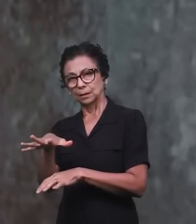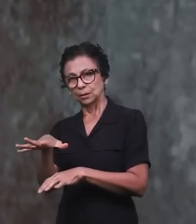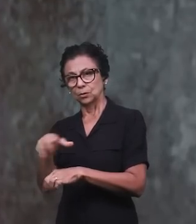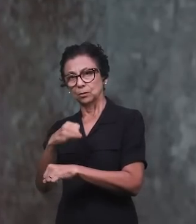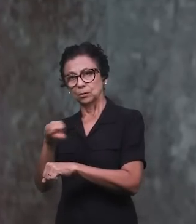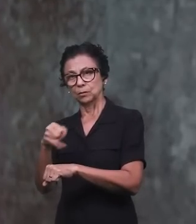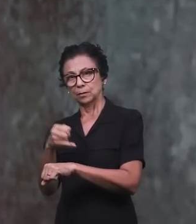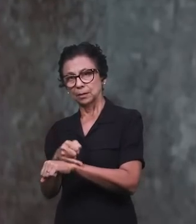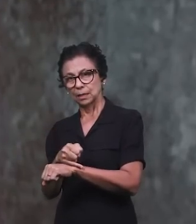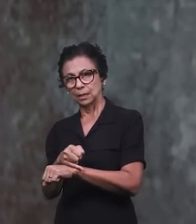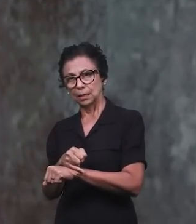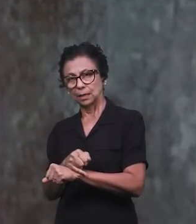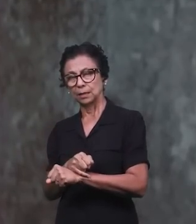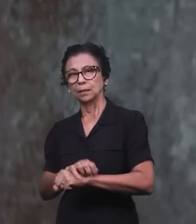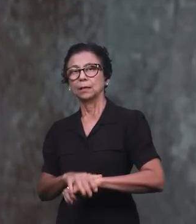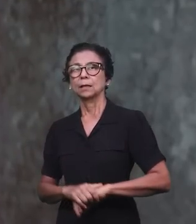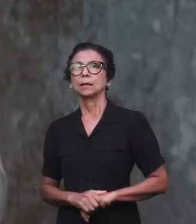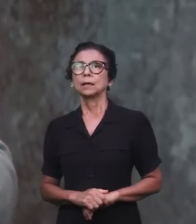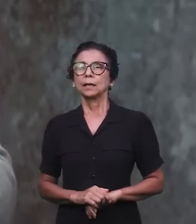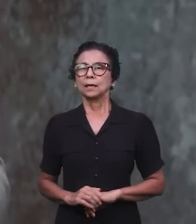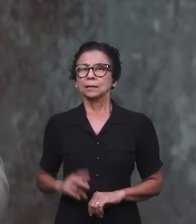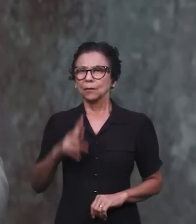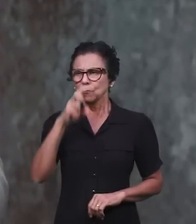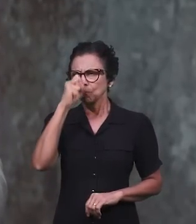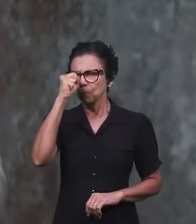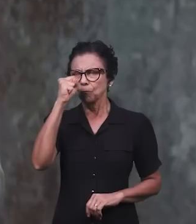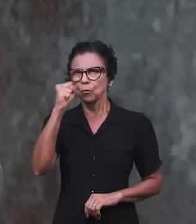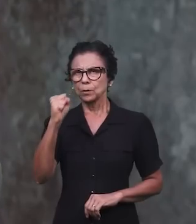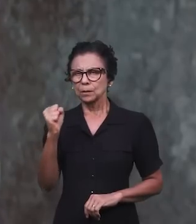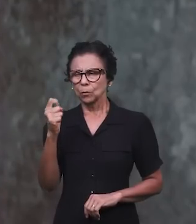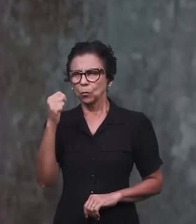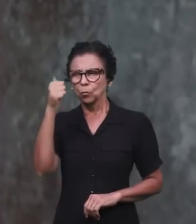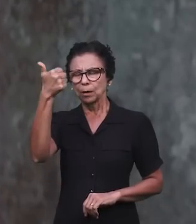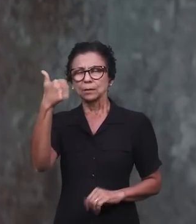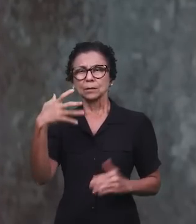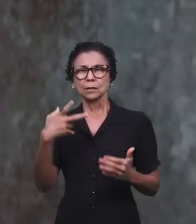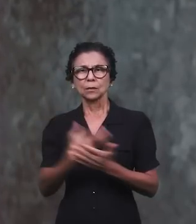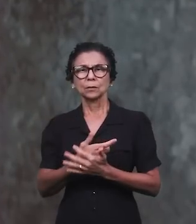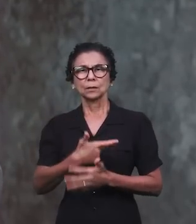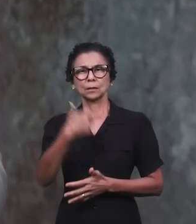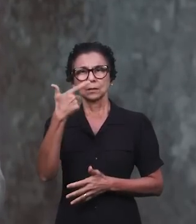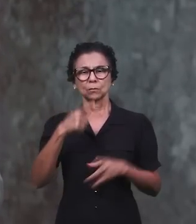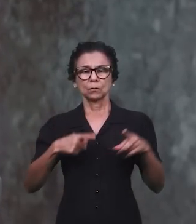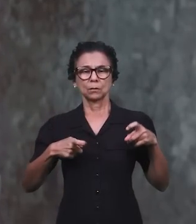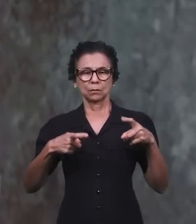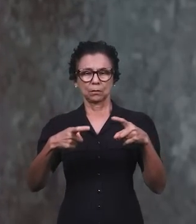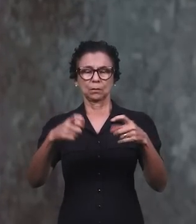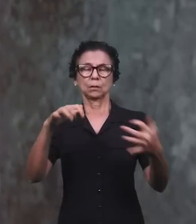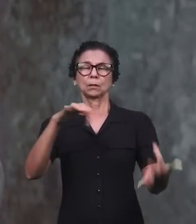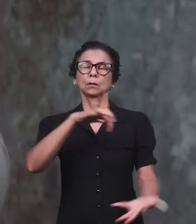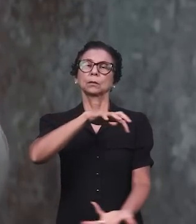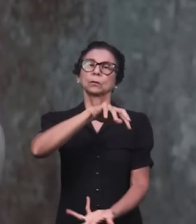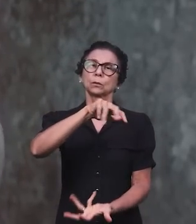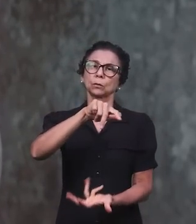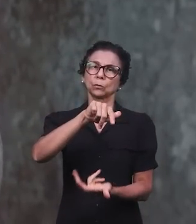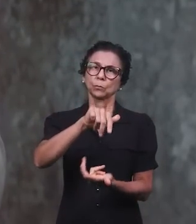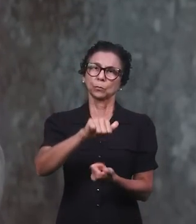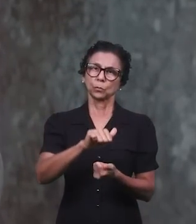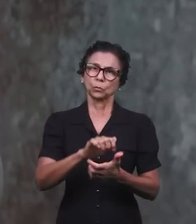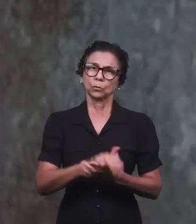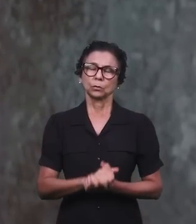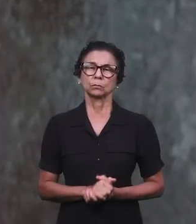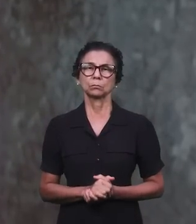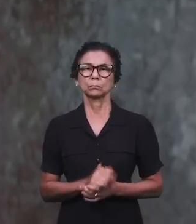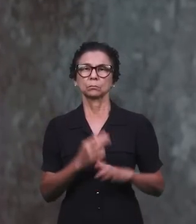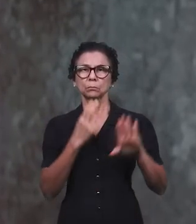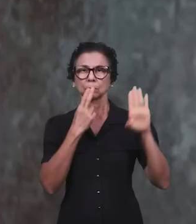já estava ganhando força quando vem a Segunda Guerra Mundial, quando o pastor Luiz Eugênio mencionou, né, a questão do nazismo,